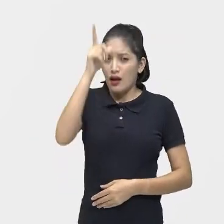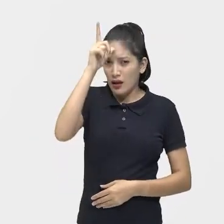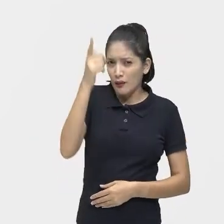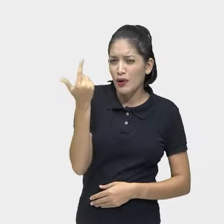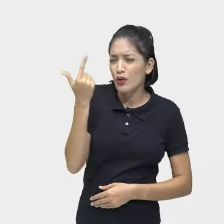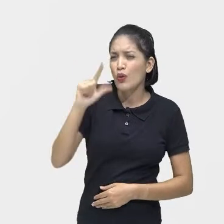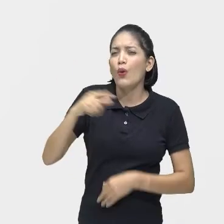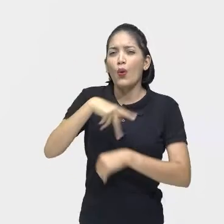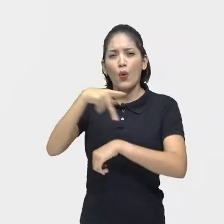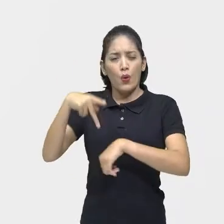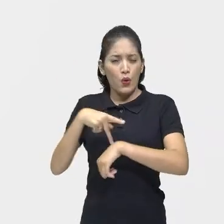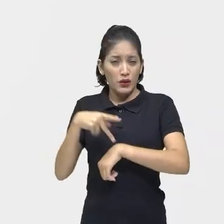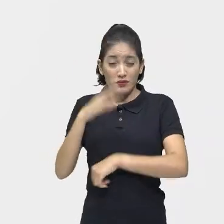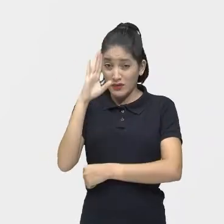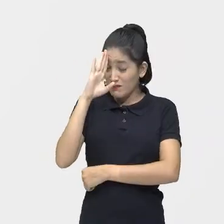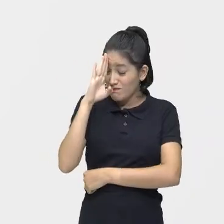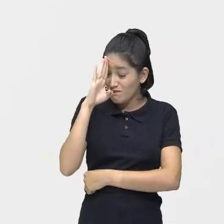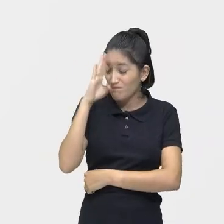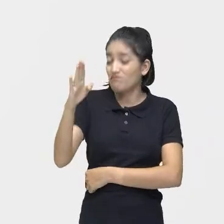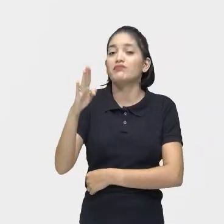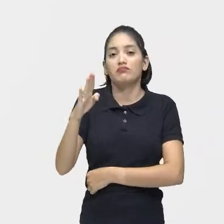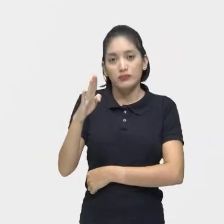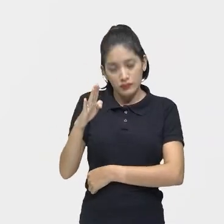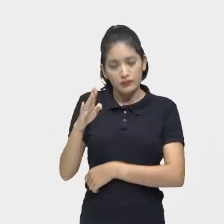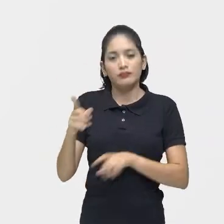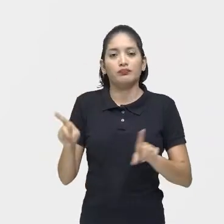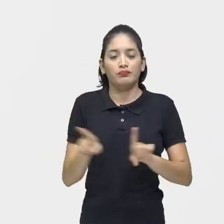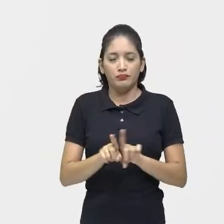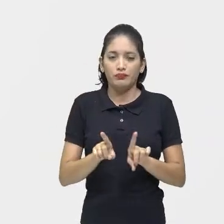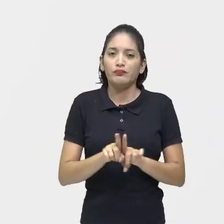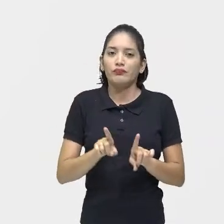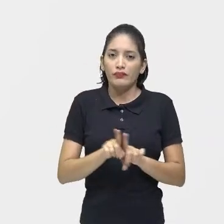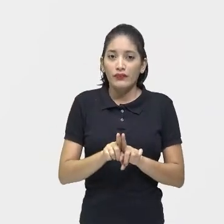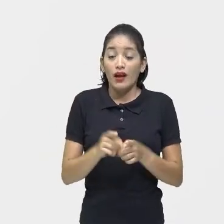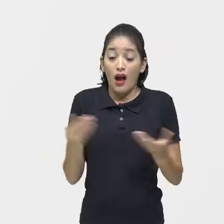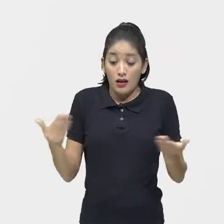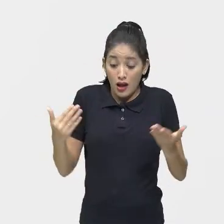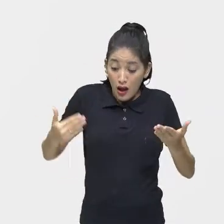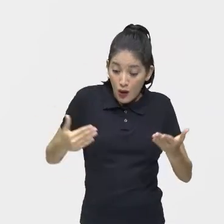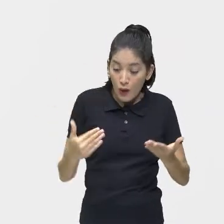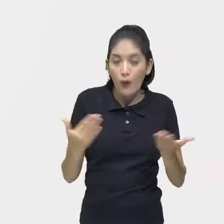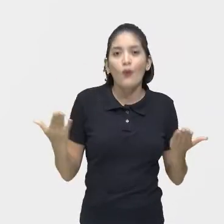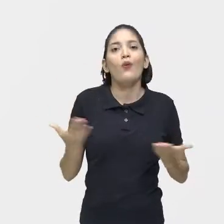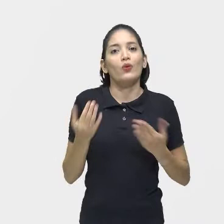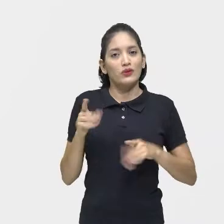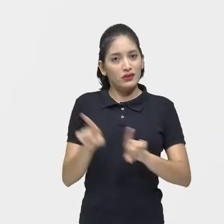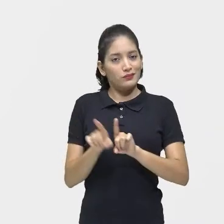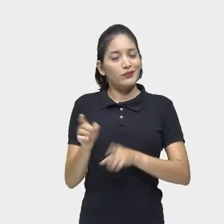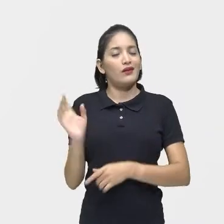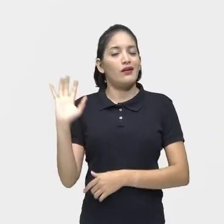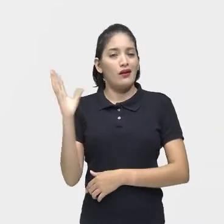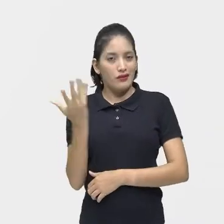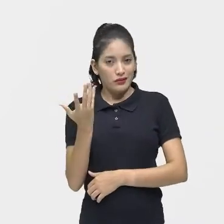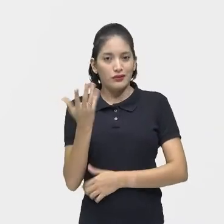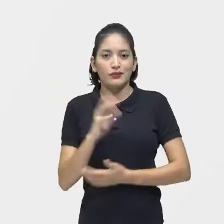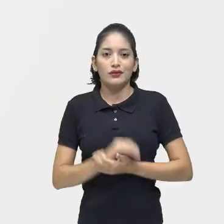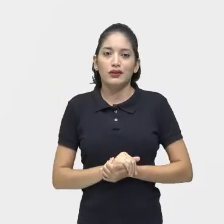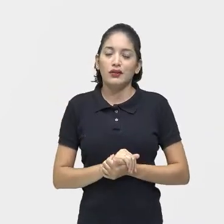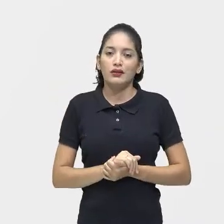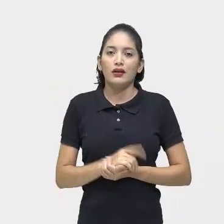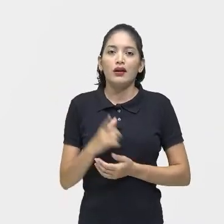vão se destacar, que inclusive se destacam aí até os dias atuais, né? Com o